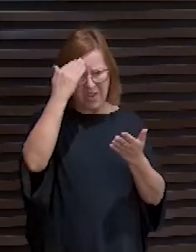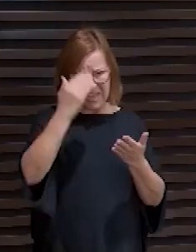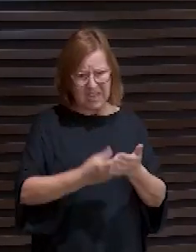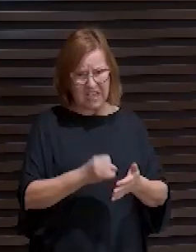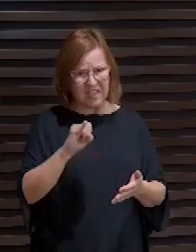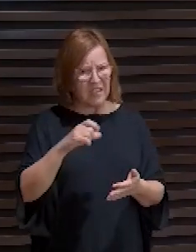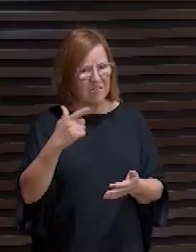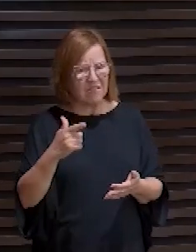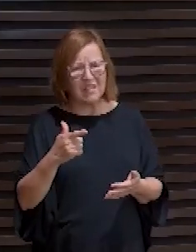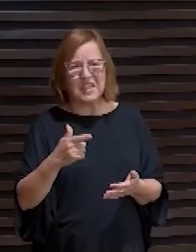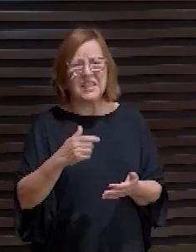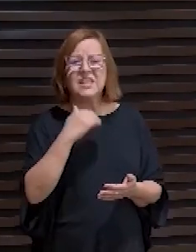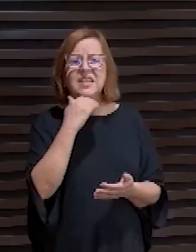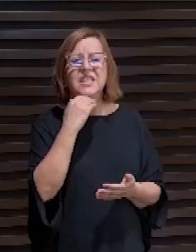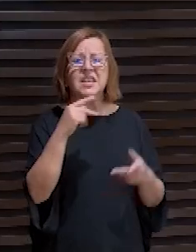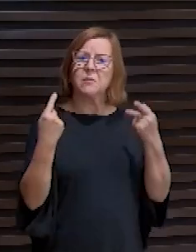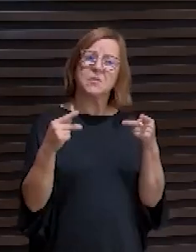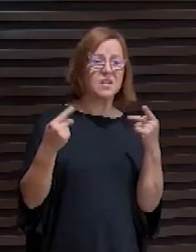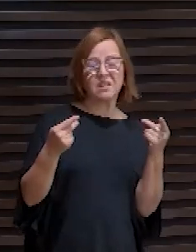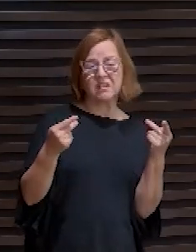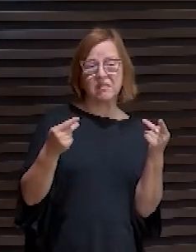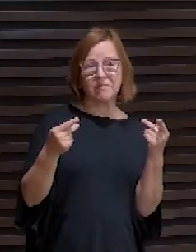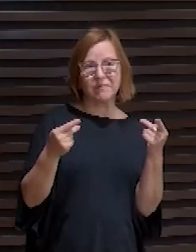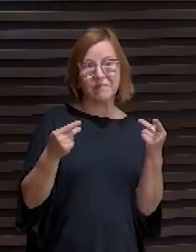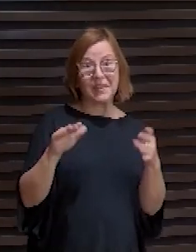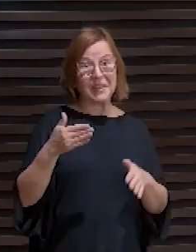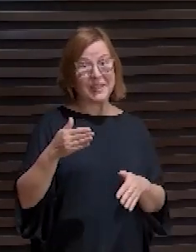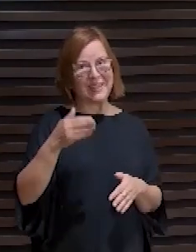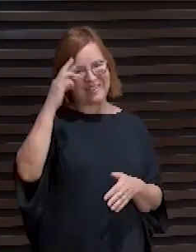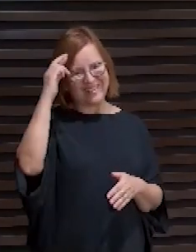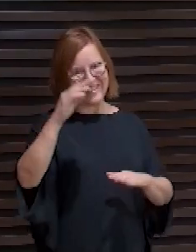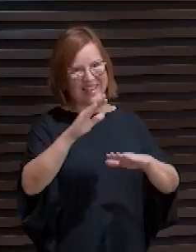evangelho? Então o Senhor nos chama a participar disso.